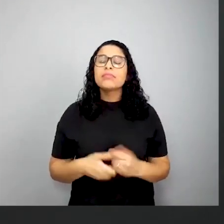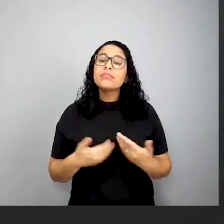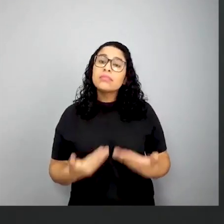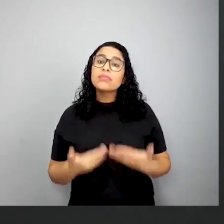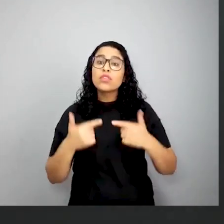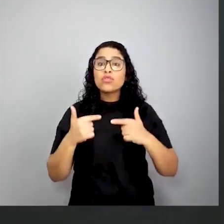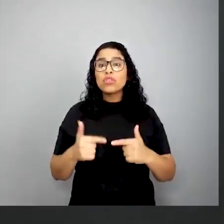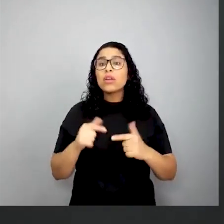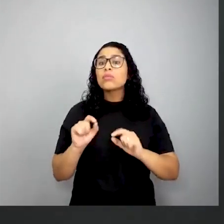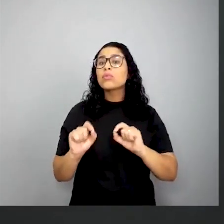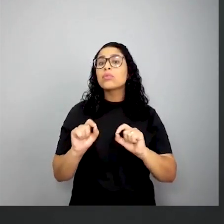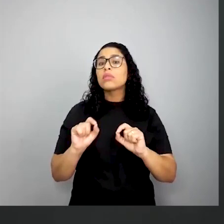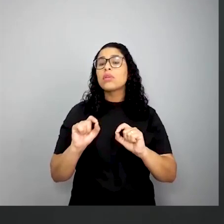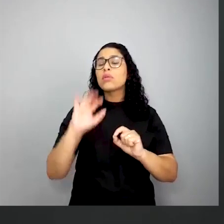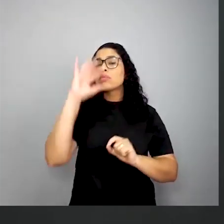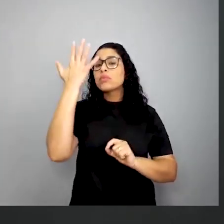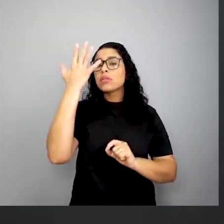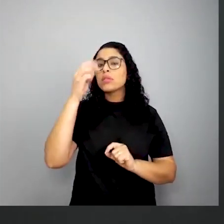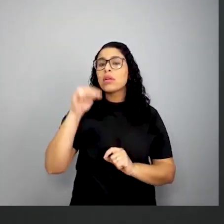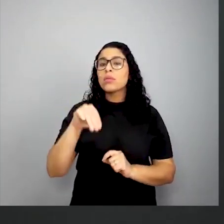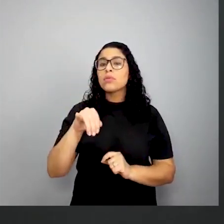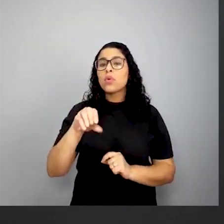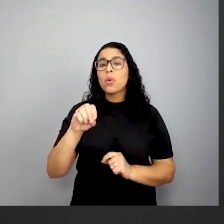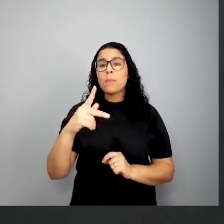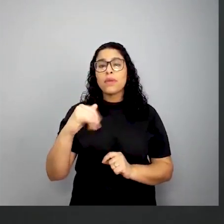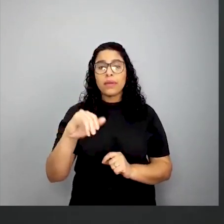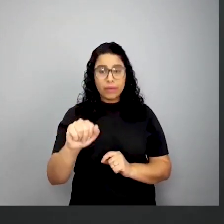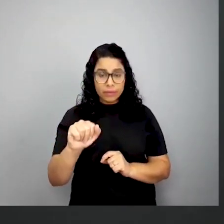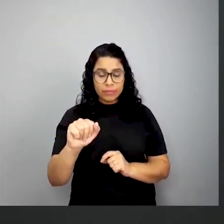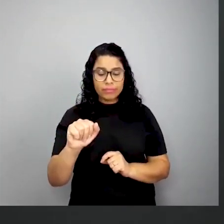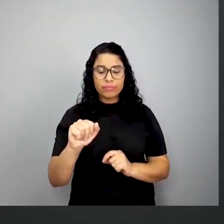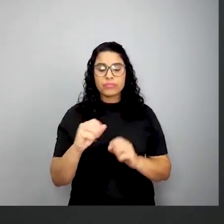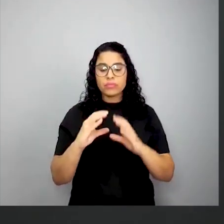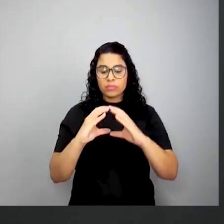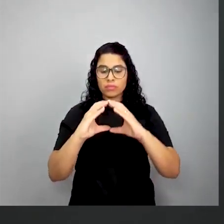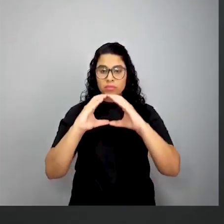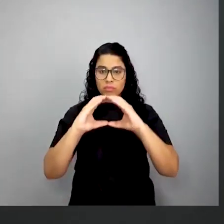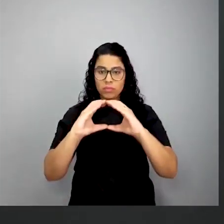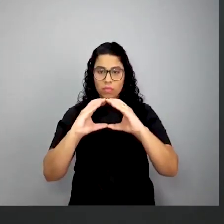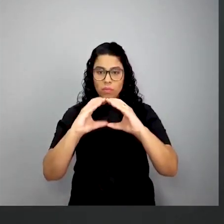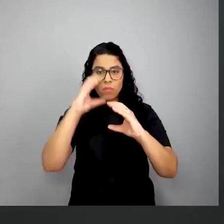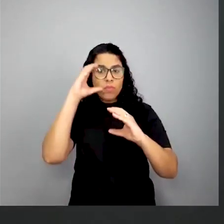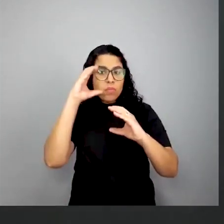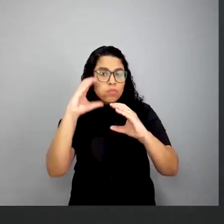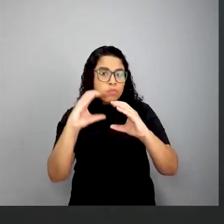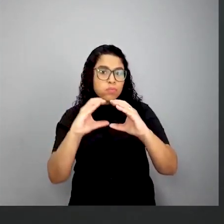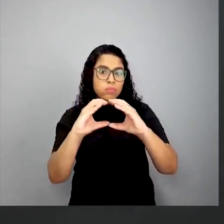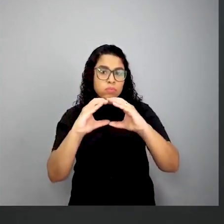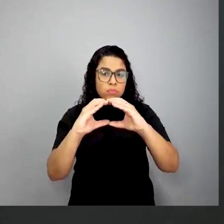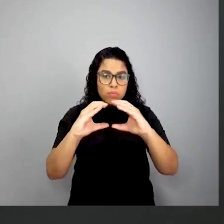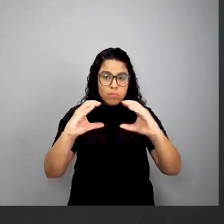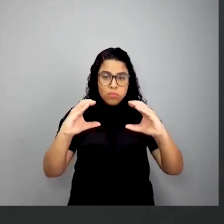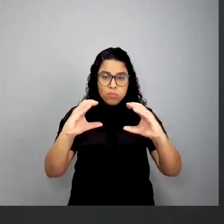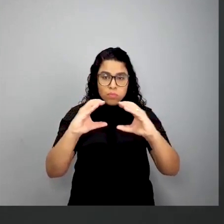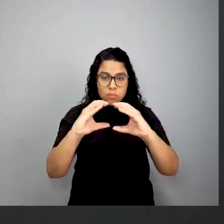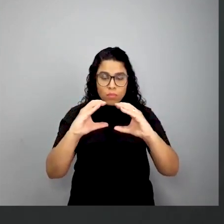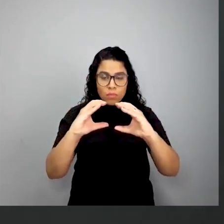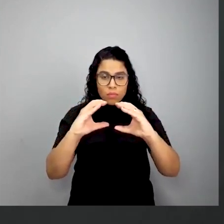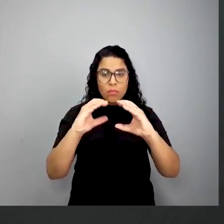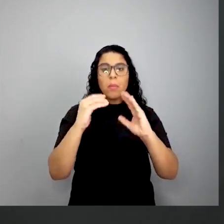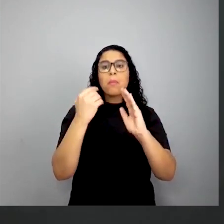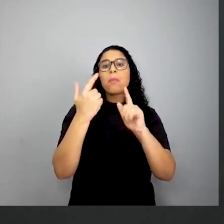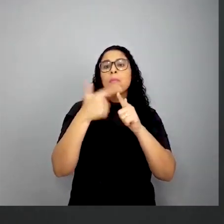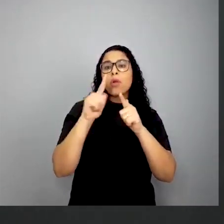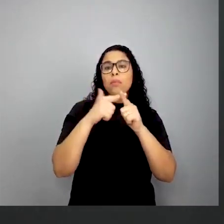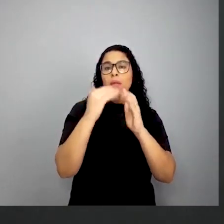falei para você que o globo ocular, ele fica, do míope, muitas vezes ele fica um pouco alongado. Pode ser um problema no alongamento, como um problema na córnea.